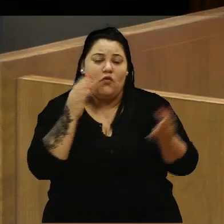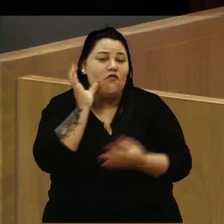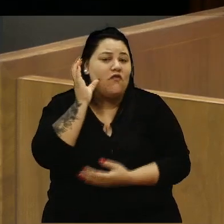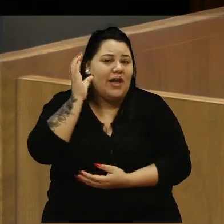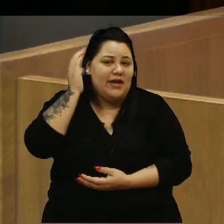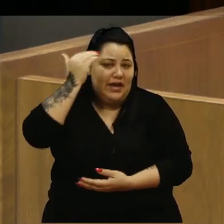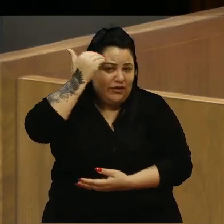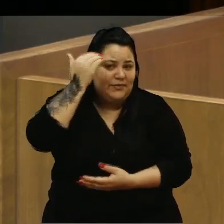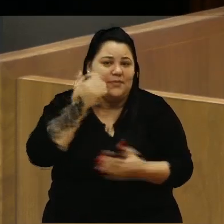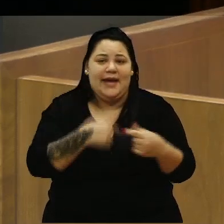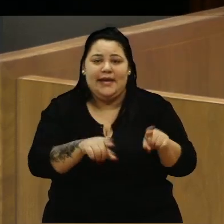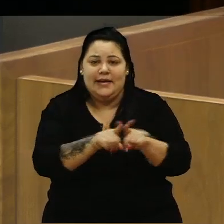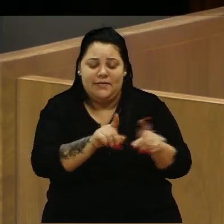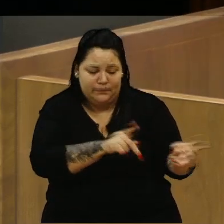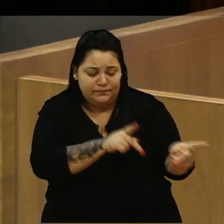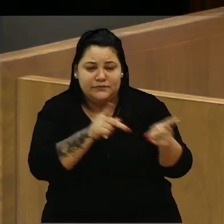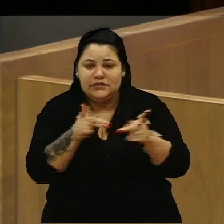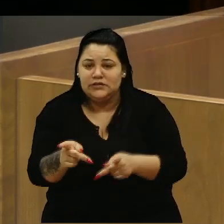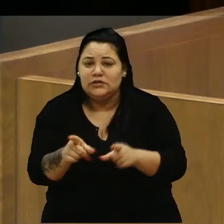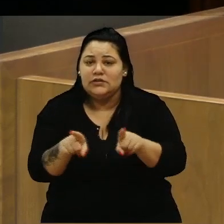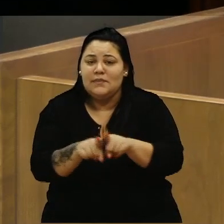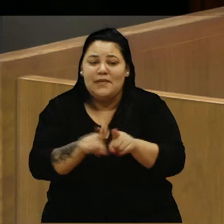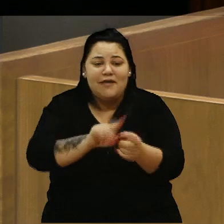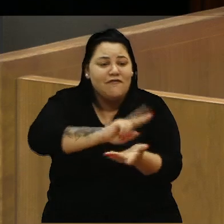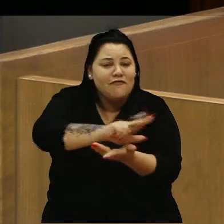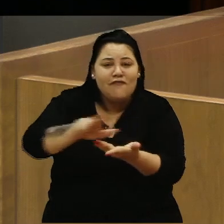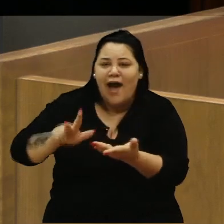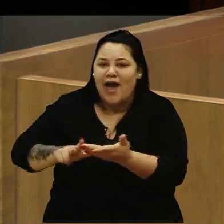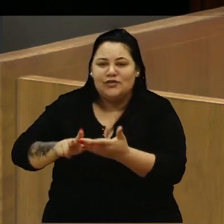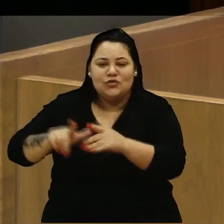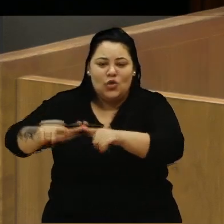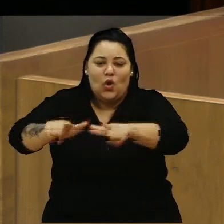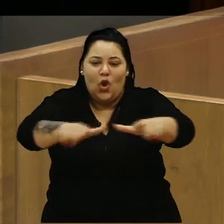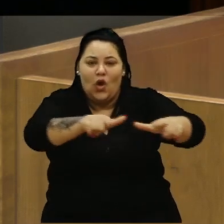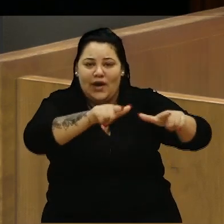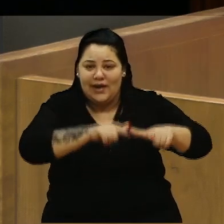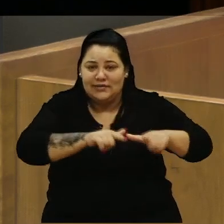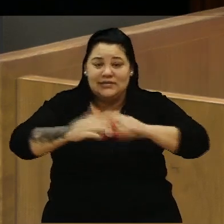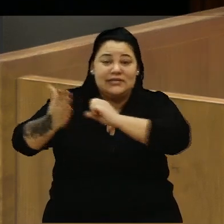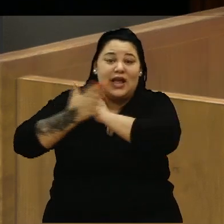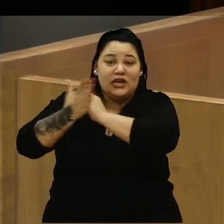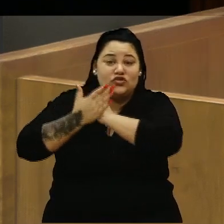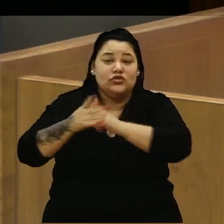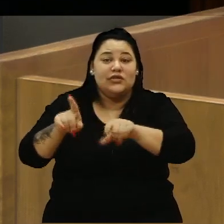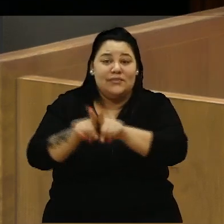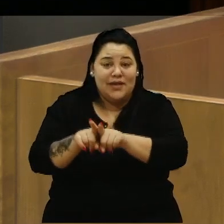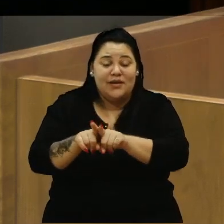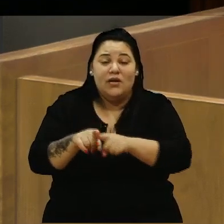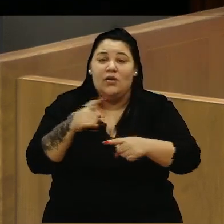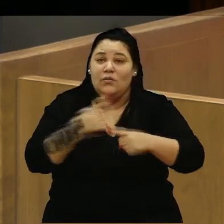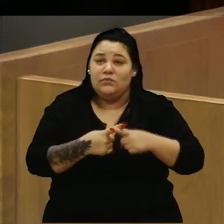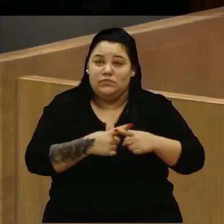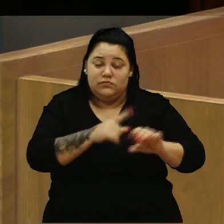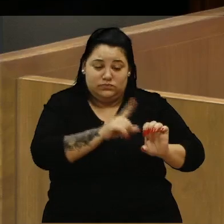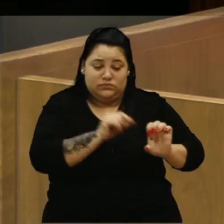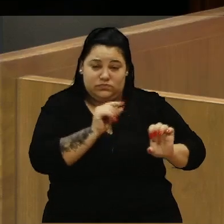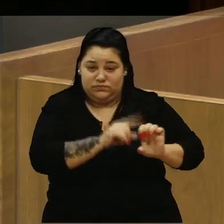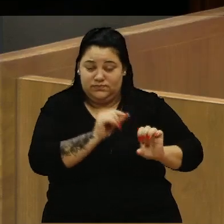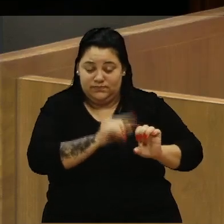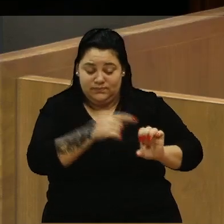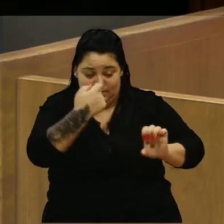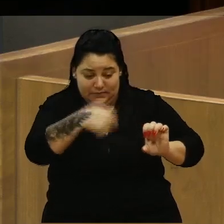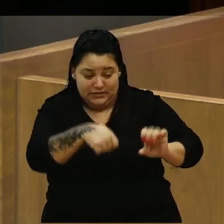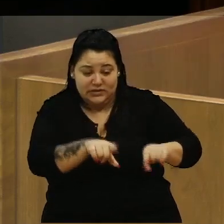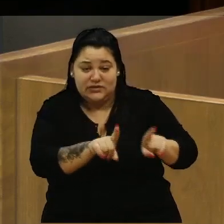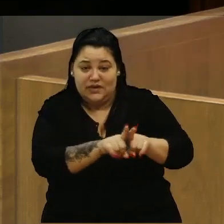comigo visitando vários empreendimentos e está nos ajudando, porque os empreendimentos, eles precisam